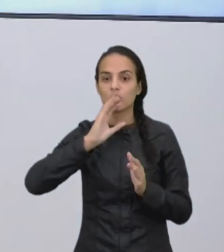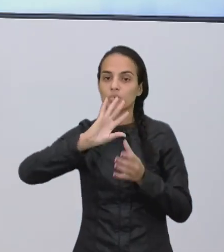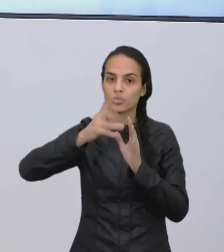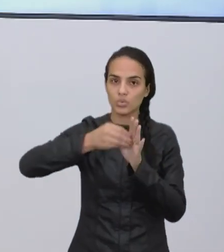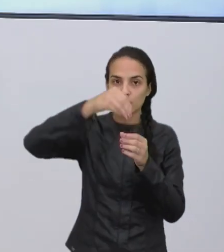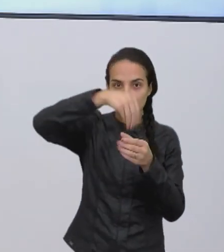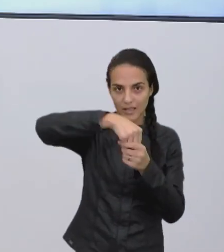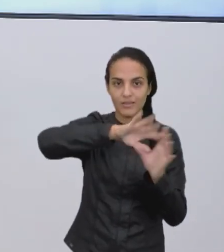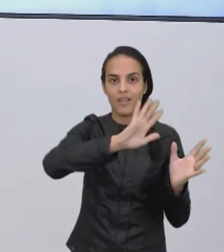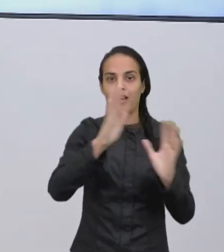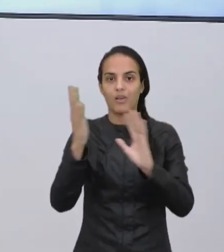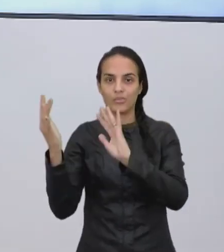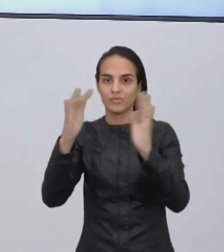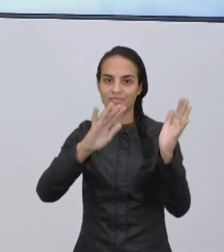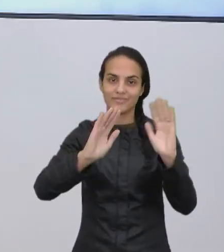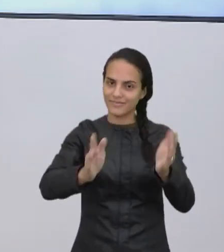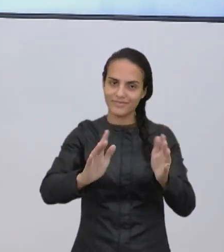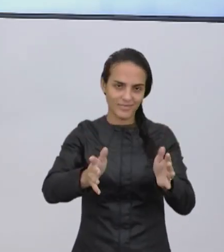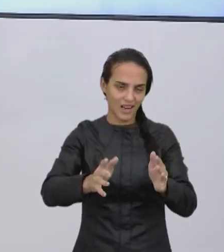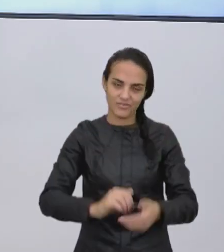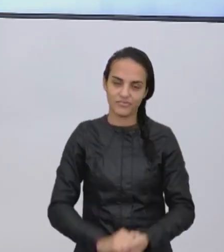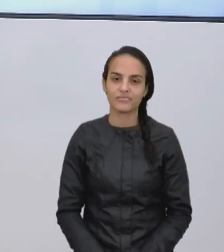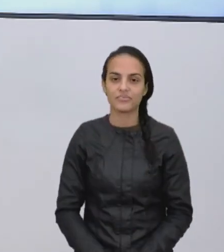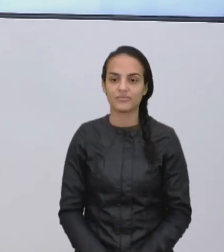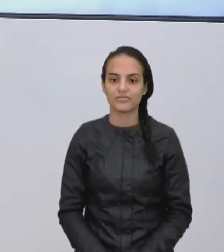na natureza, tá? Estão sempre presentes